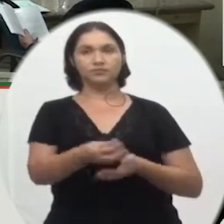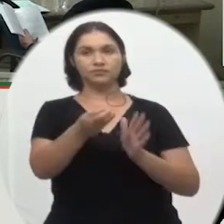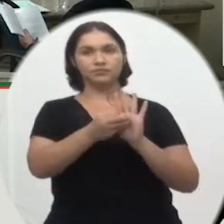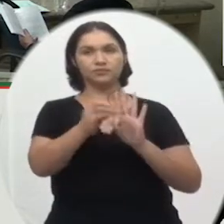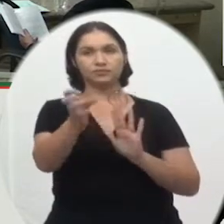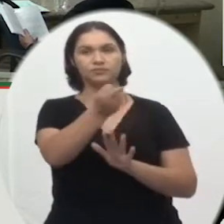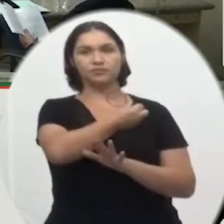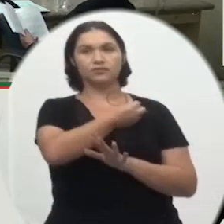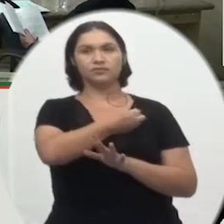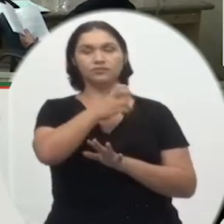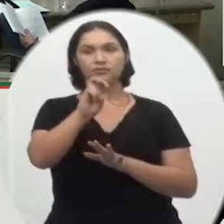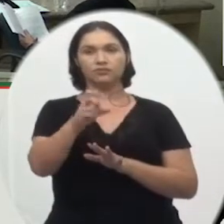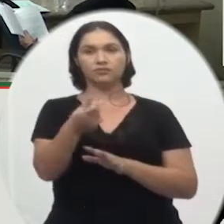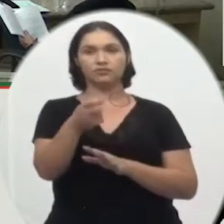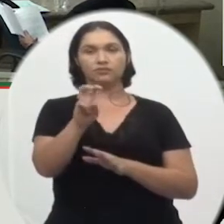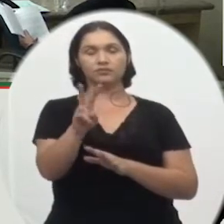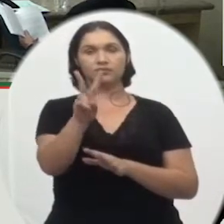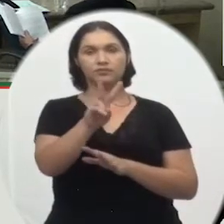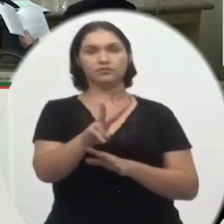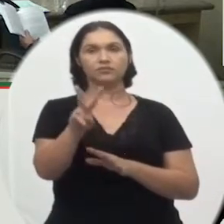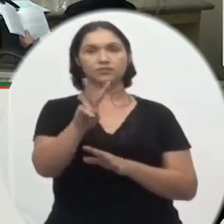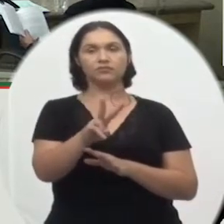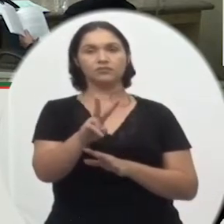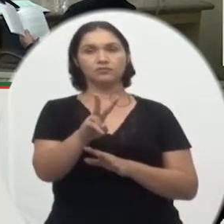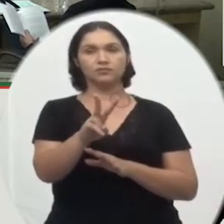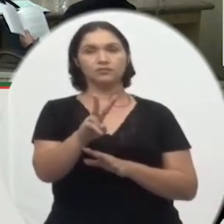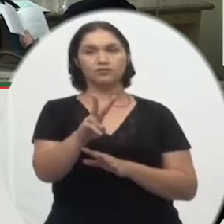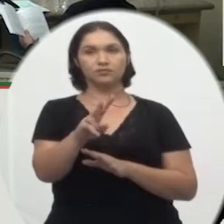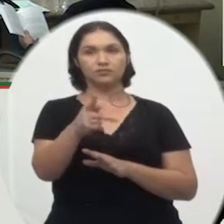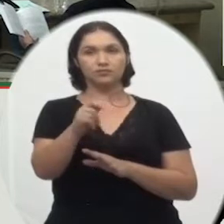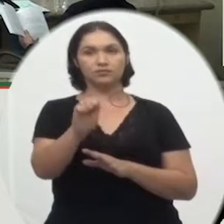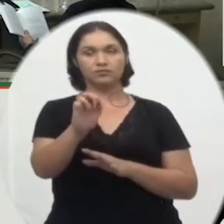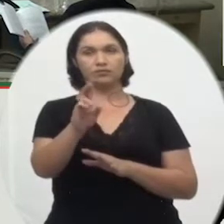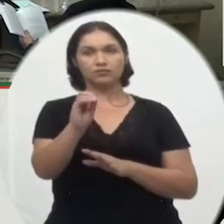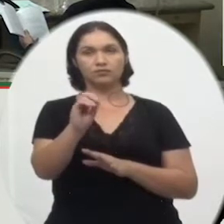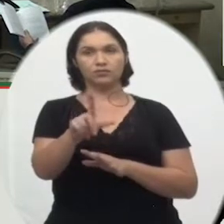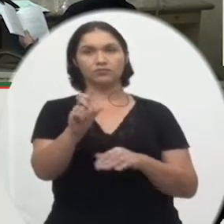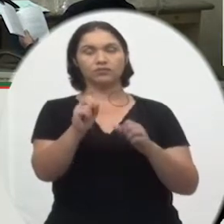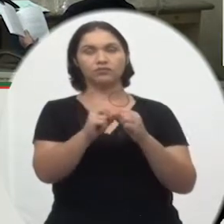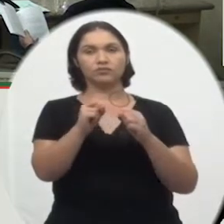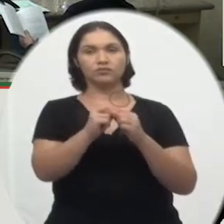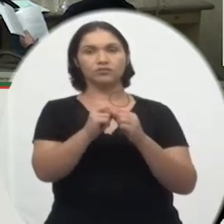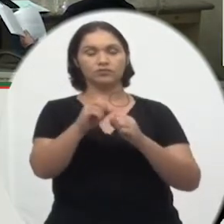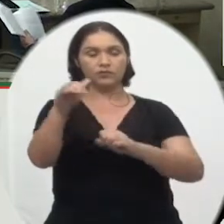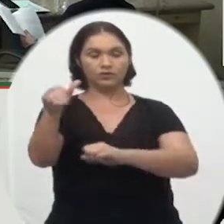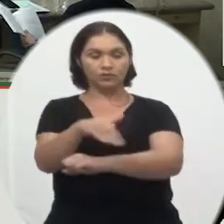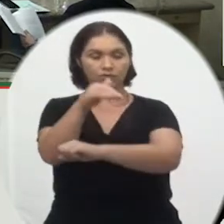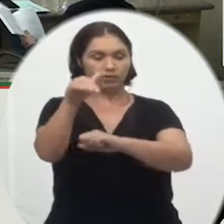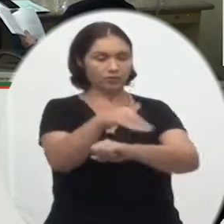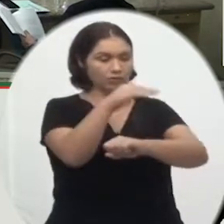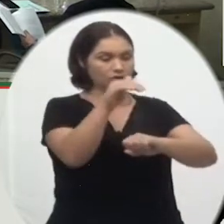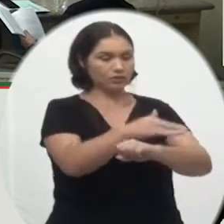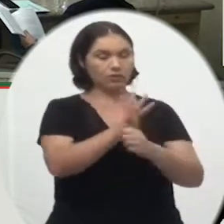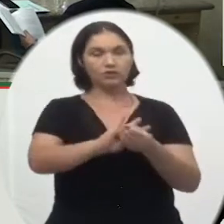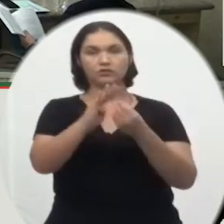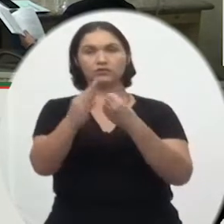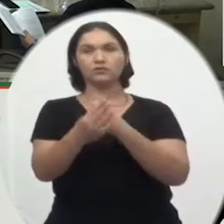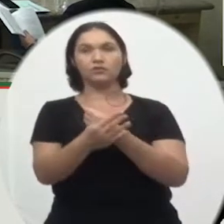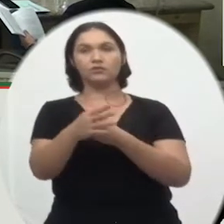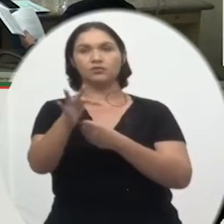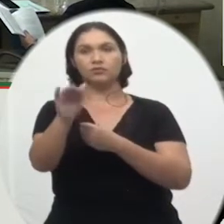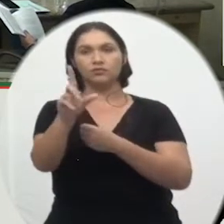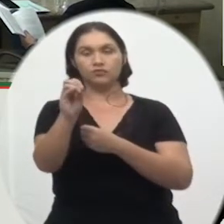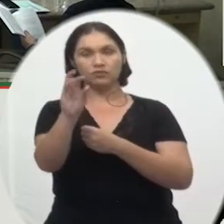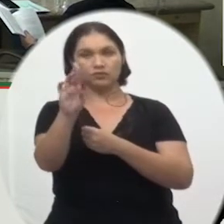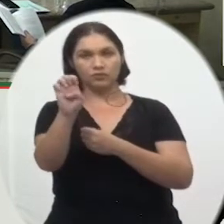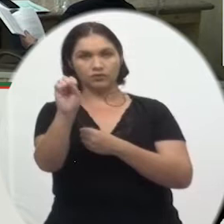Indicação número 565/2019, de autoria do vereador Paiol, assunto pavimentação de todas as ruas do bairro, dos bairros Floresta